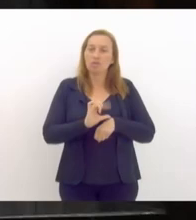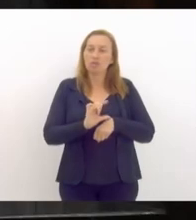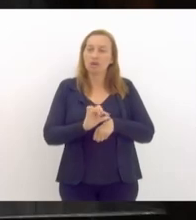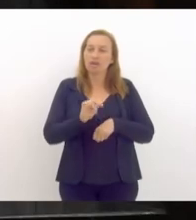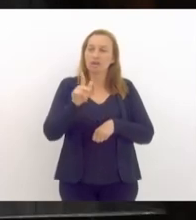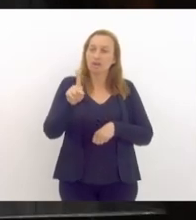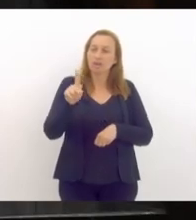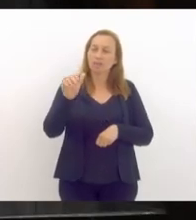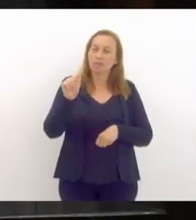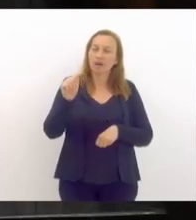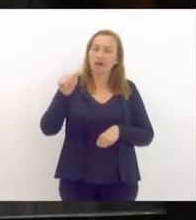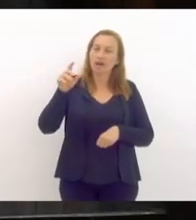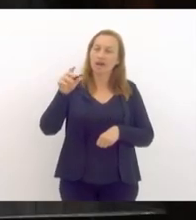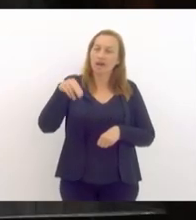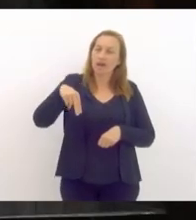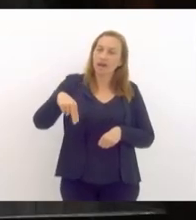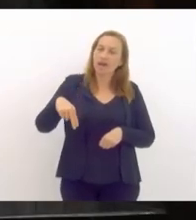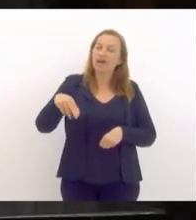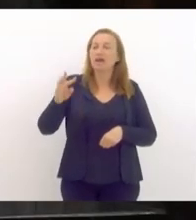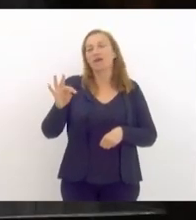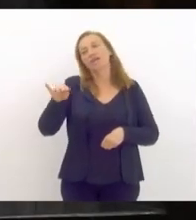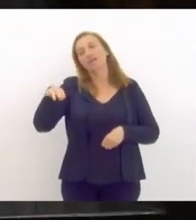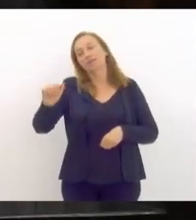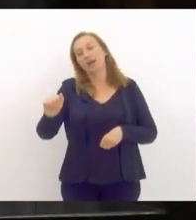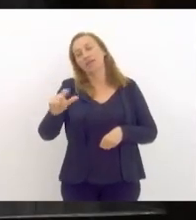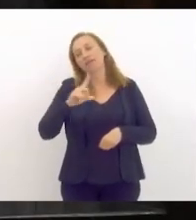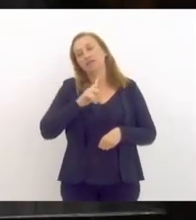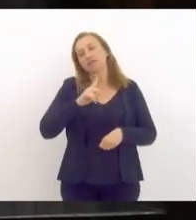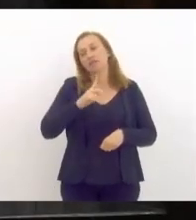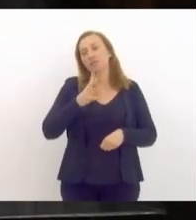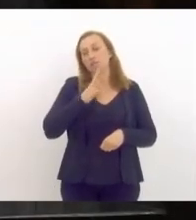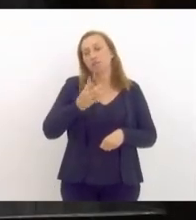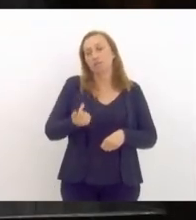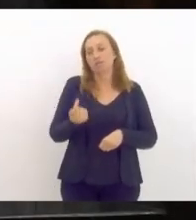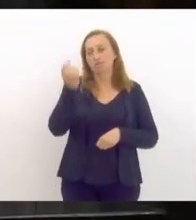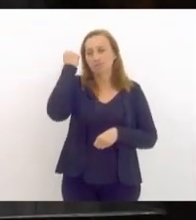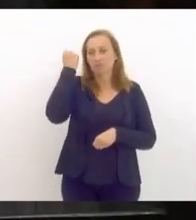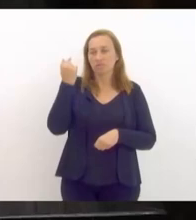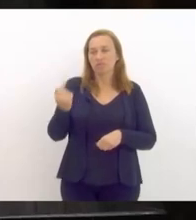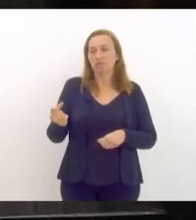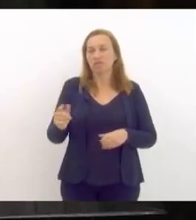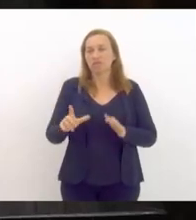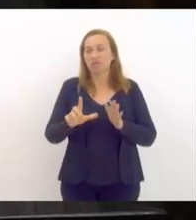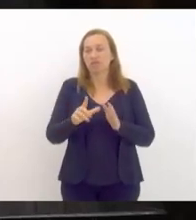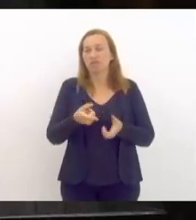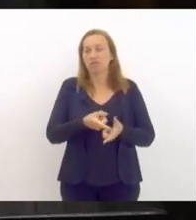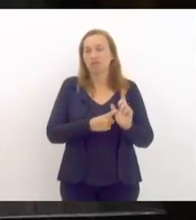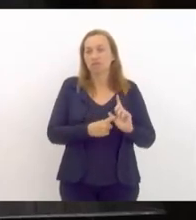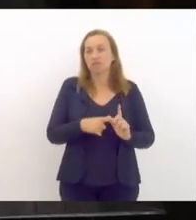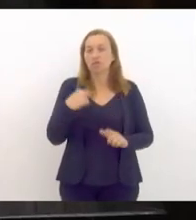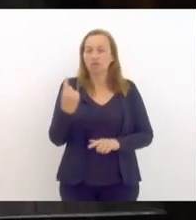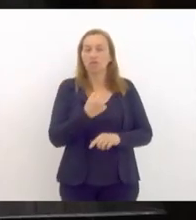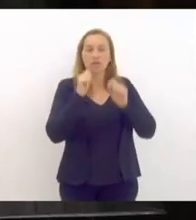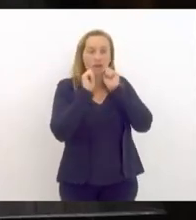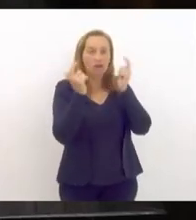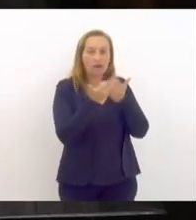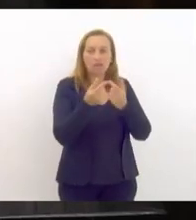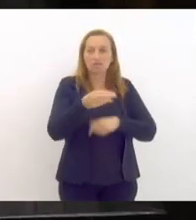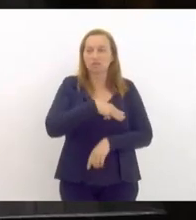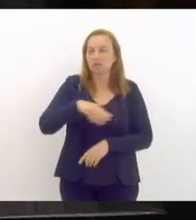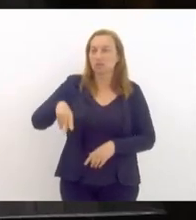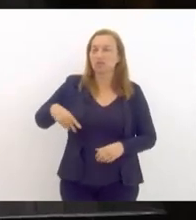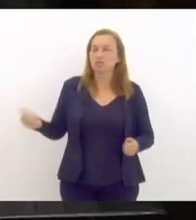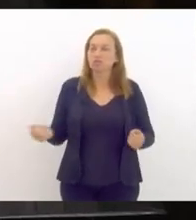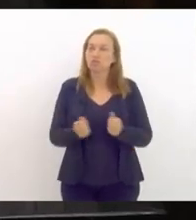Paquetá se houvesse o reconhecimento da dívida para trás o que que nós dá alerj Ministério Público fizemos